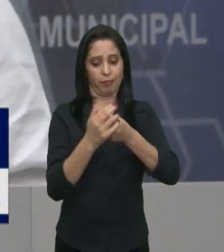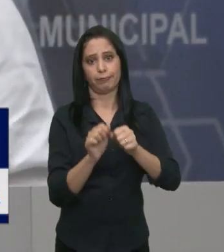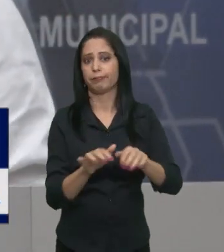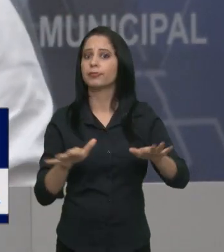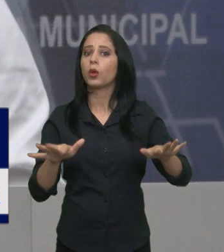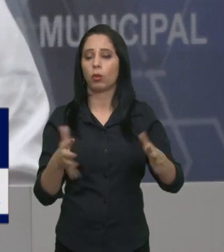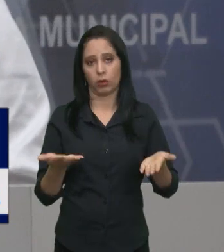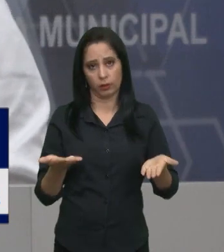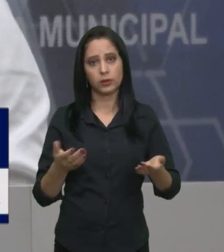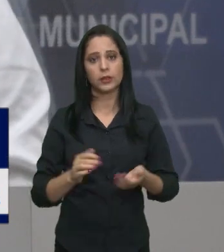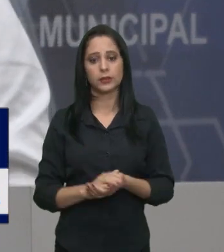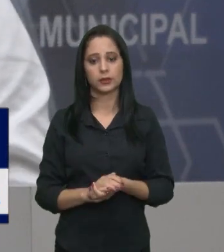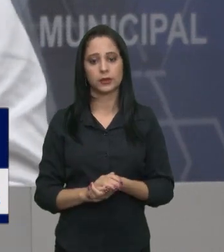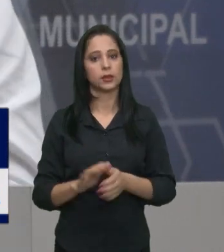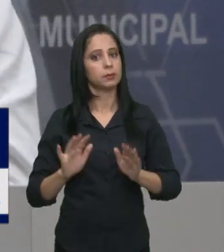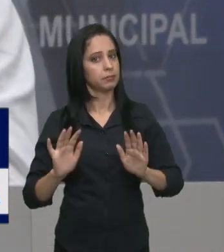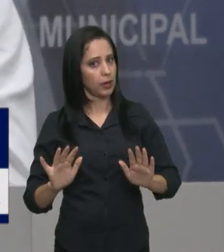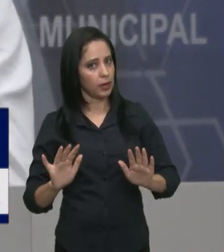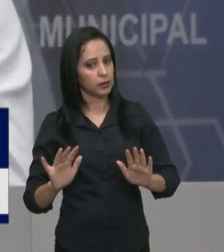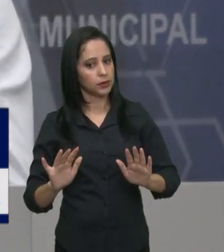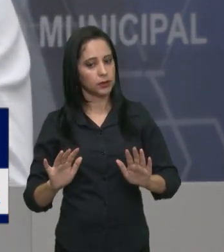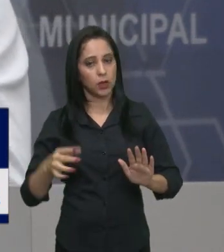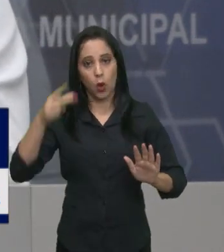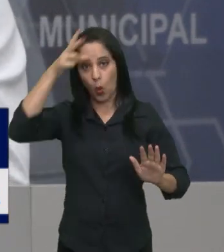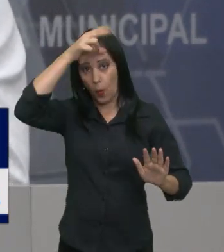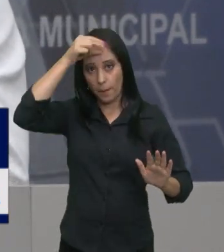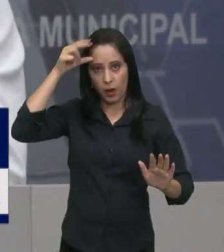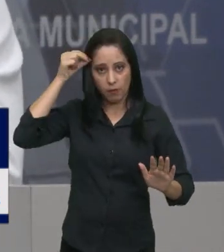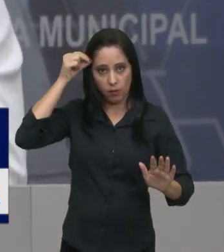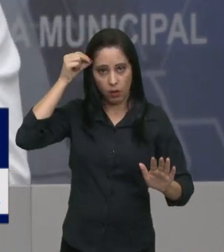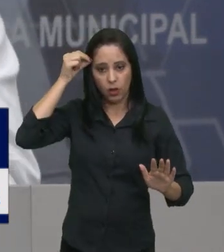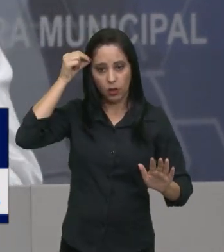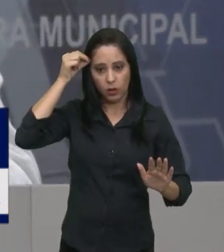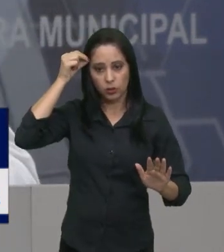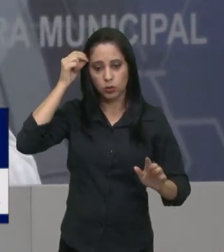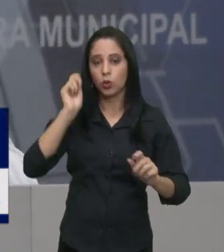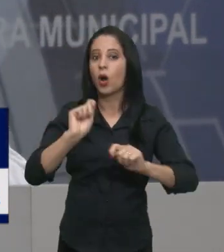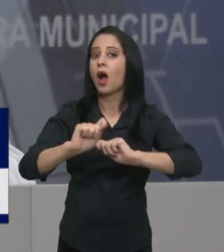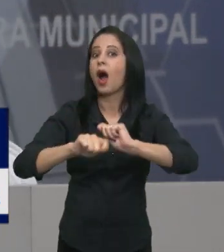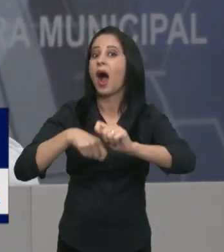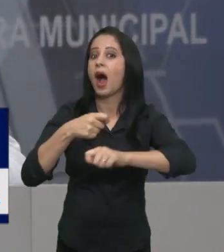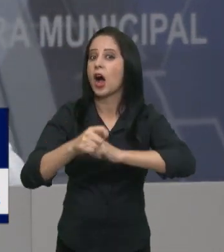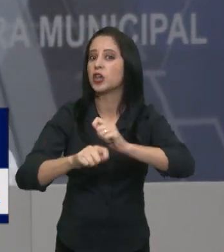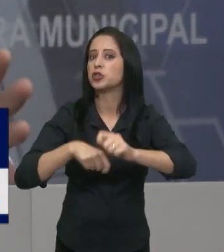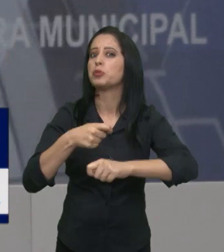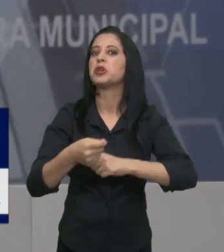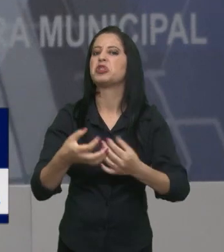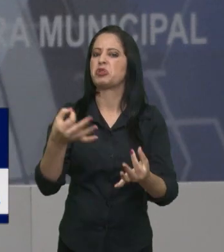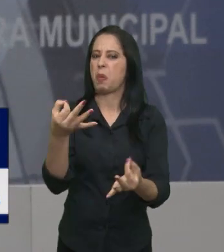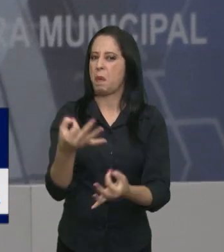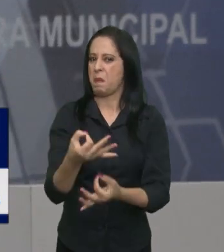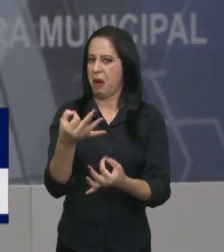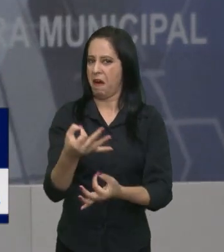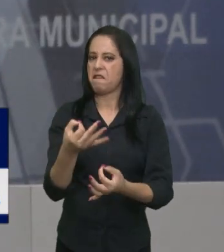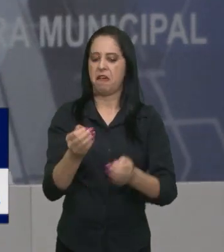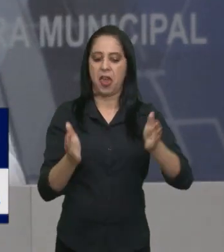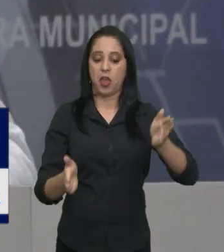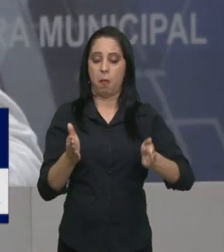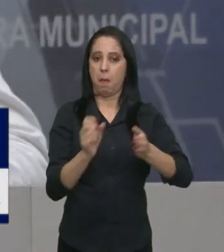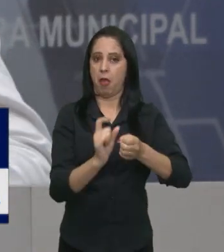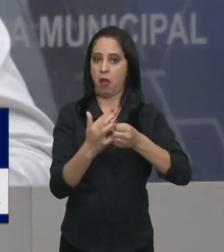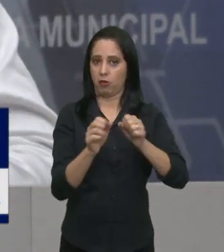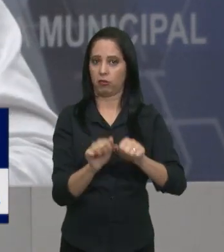Aliás, o prefeito não só gerenciou muito bem a questão da pandemia, que